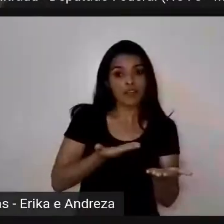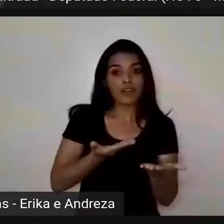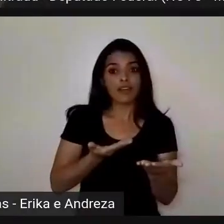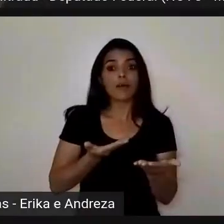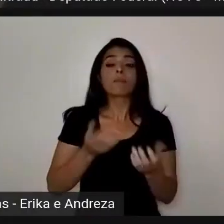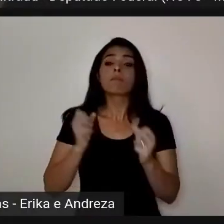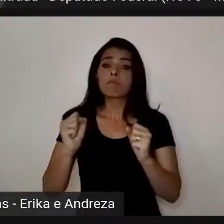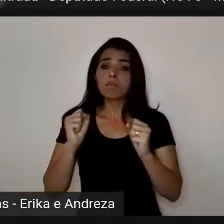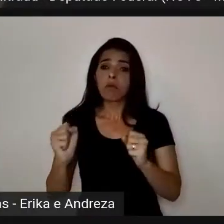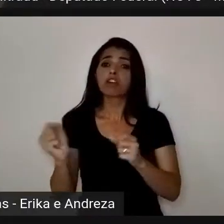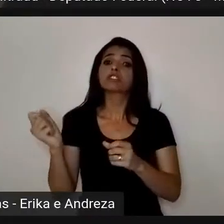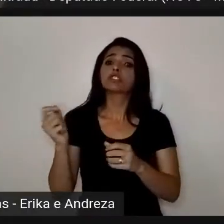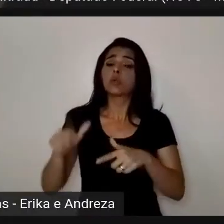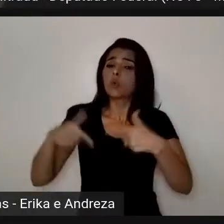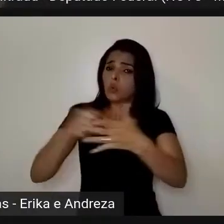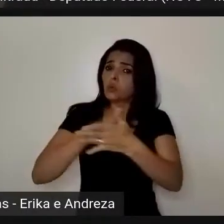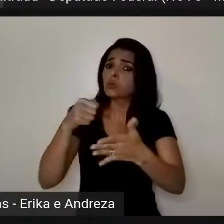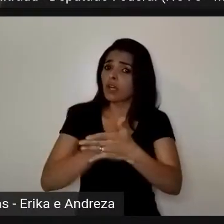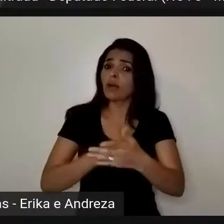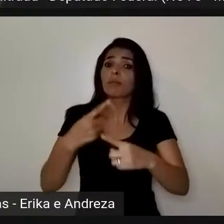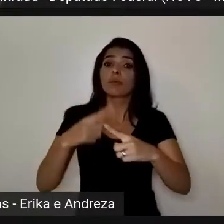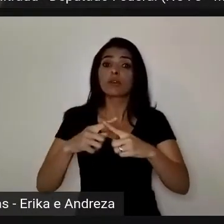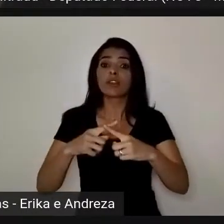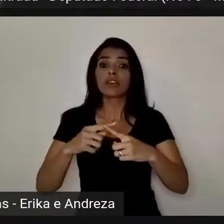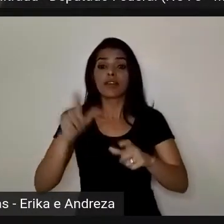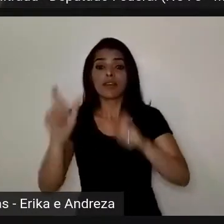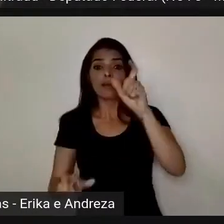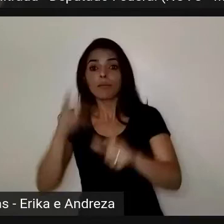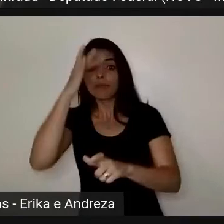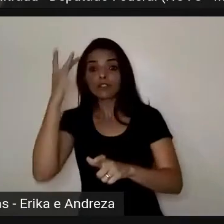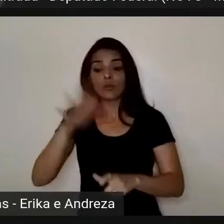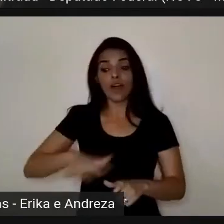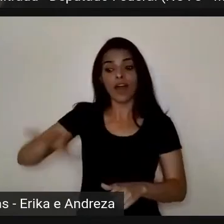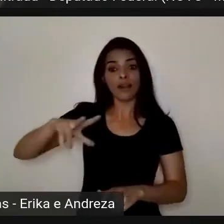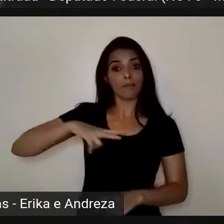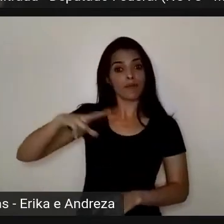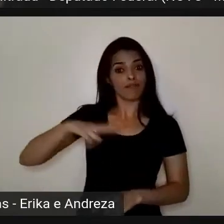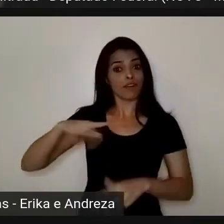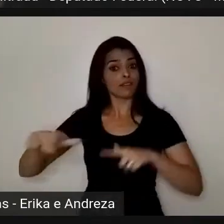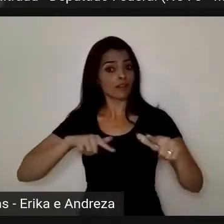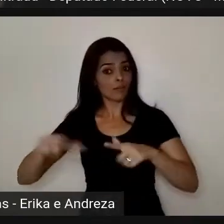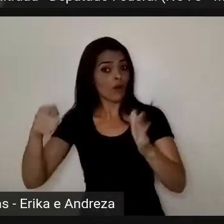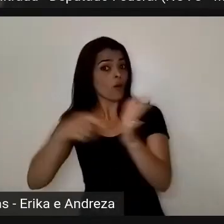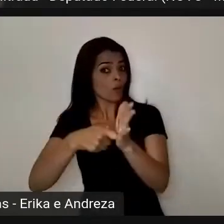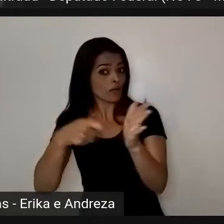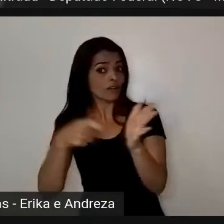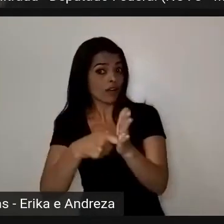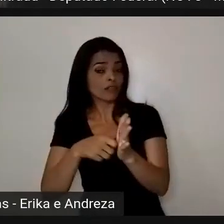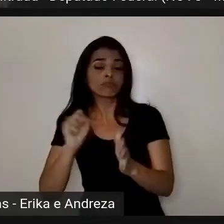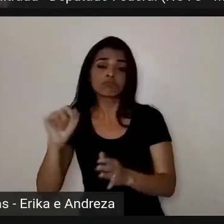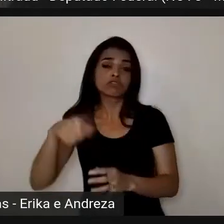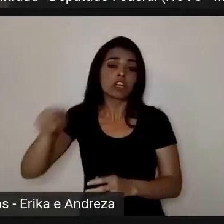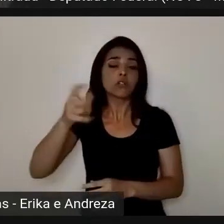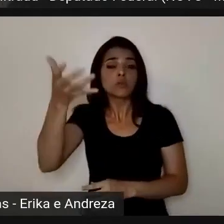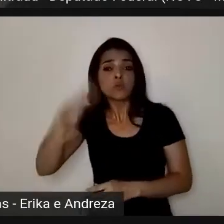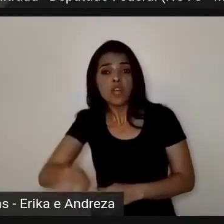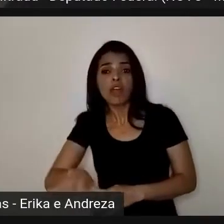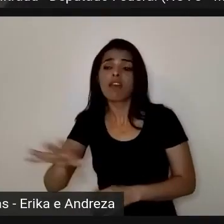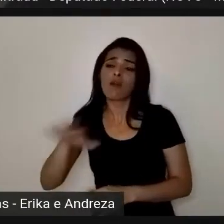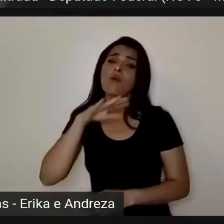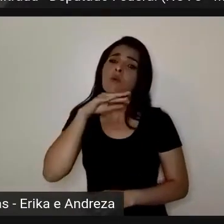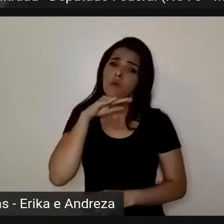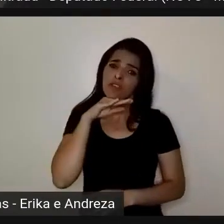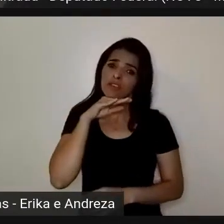Os trabalhadores da iniciativa privada são obrigados a fazer isso, mesmo se eles não quisessem. Eu acho isso ruim, né? Eu acho que